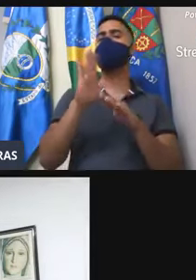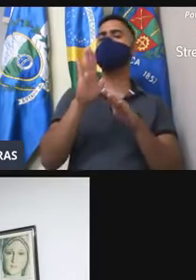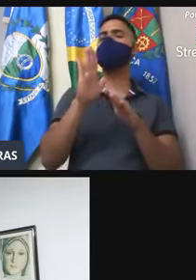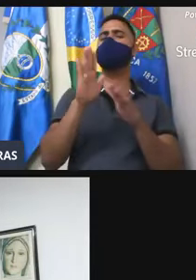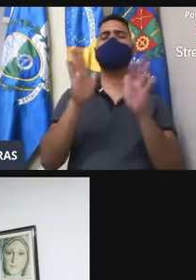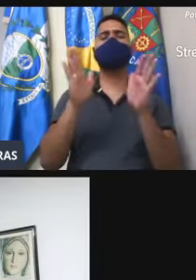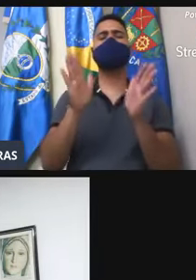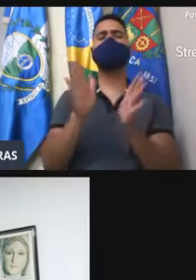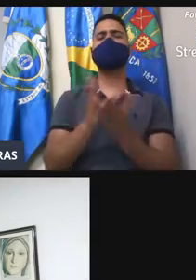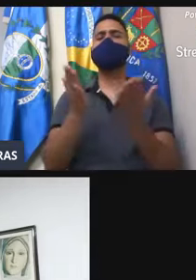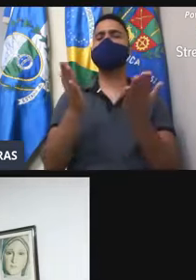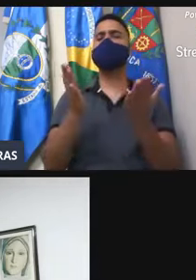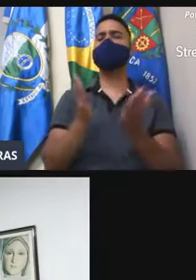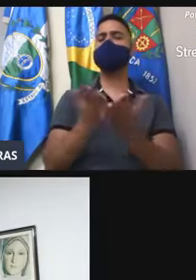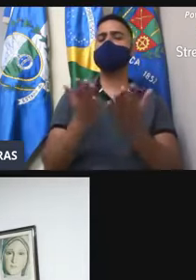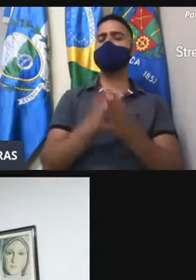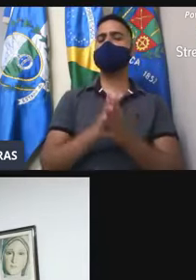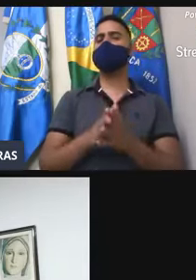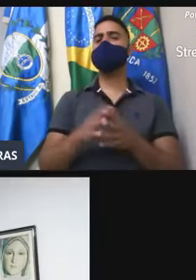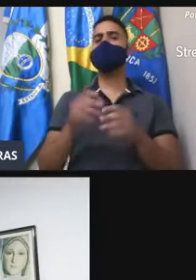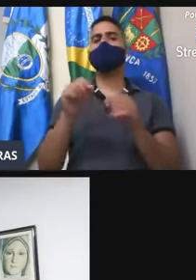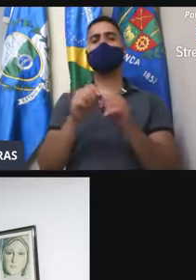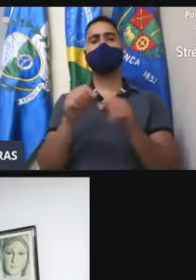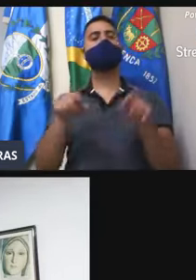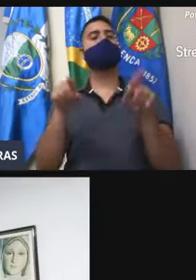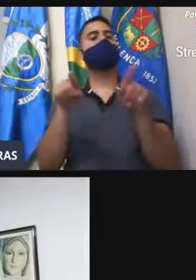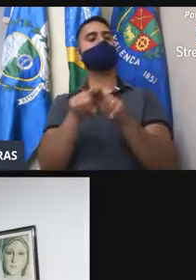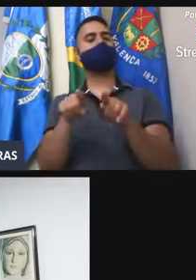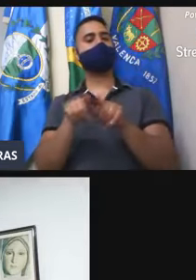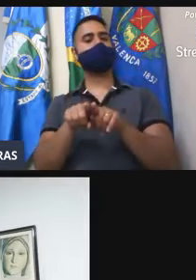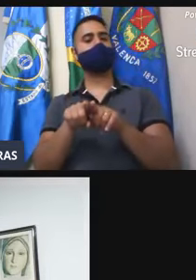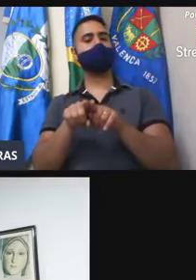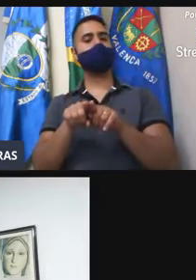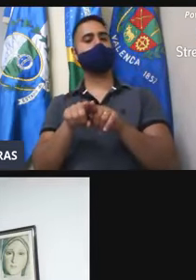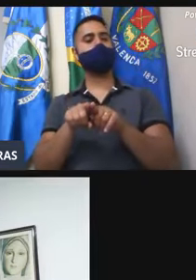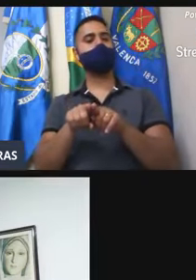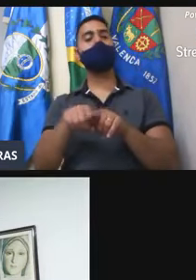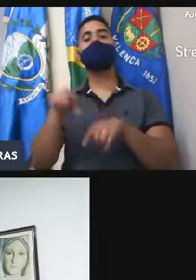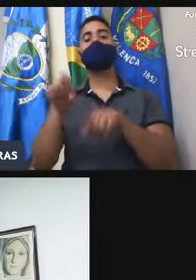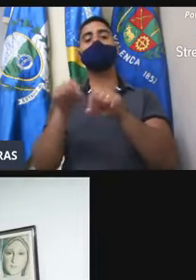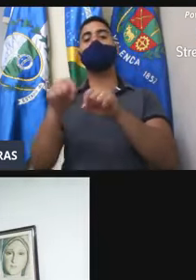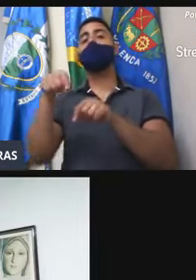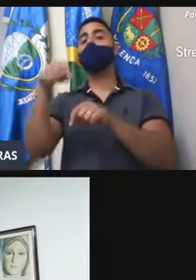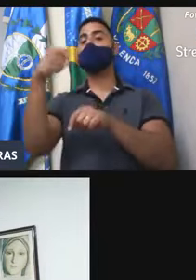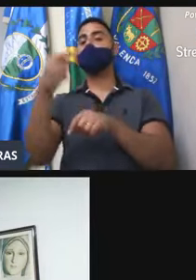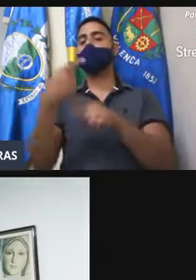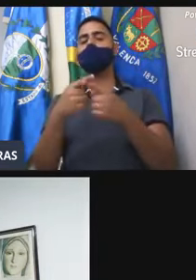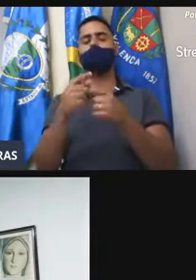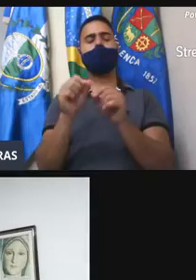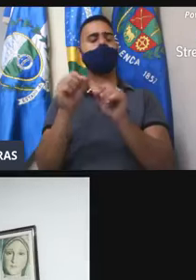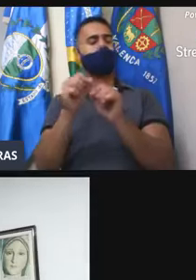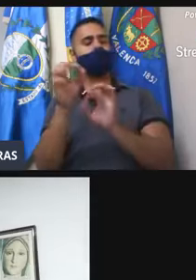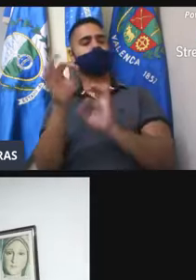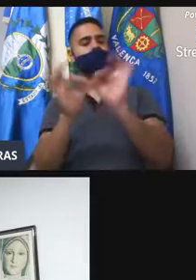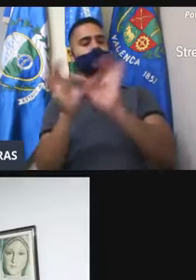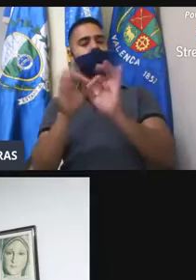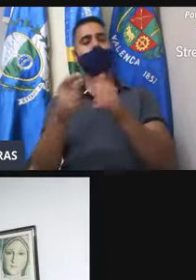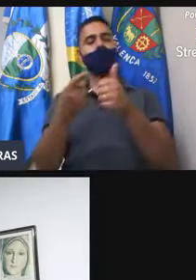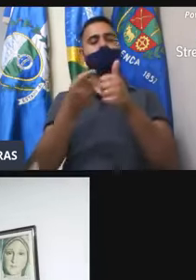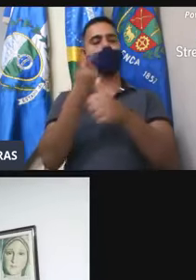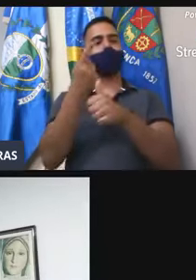necessitadas, e vamos fazer um segundo processo de licitação. Porque quando nós montamos o primeiro,